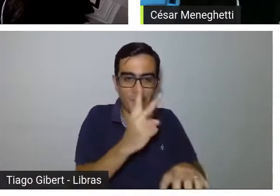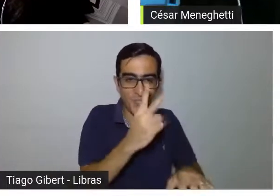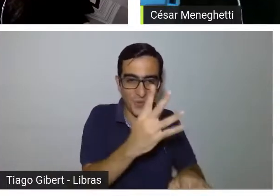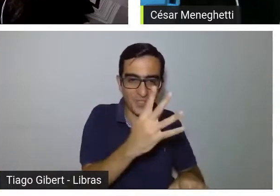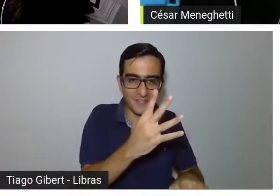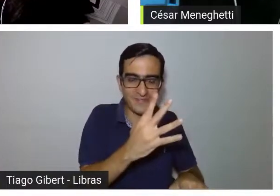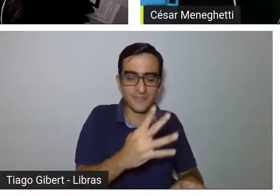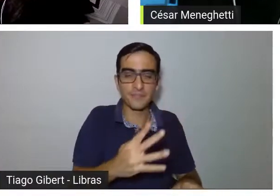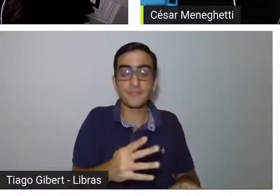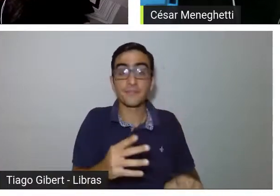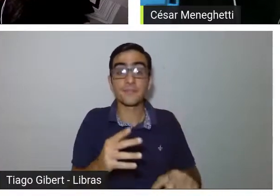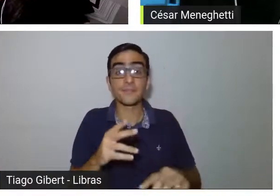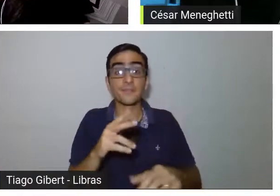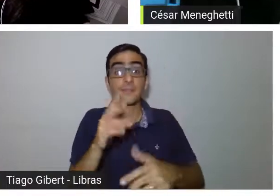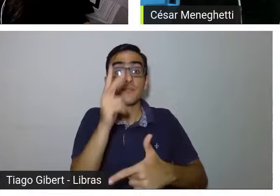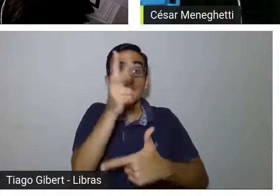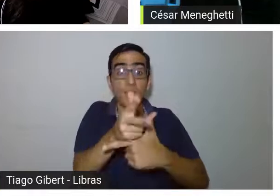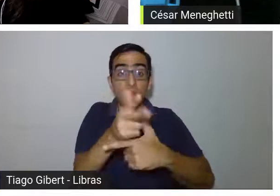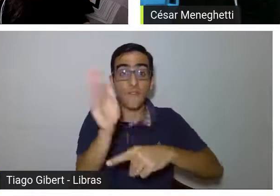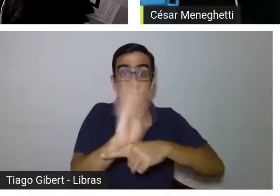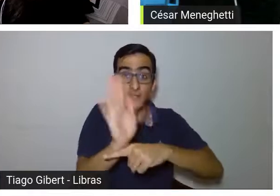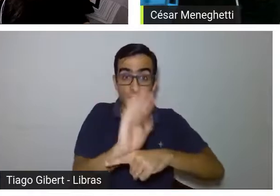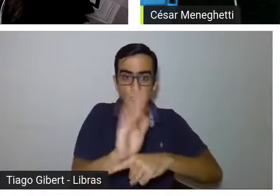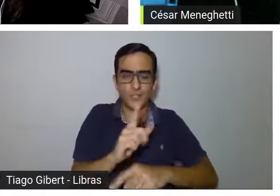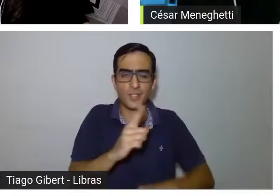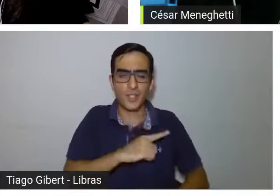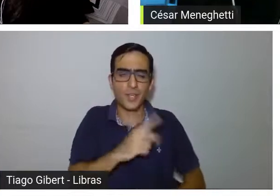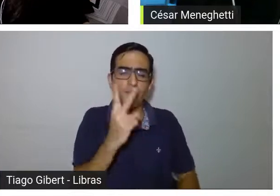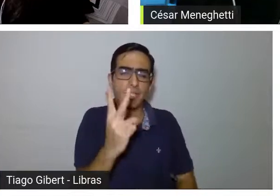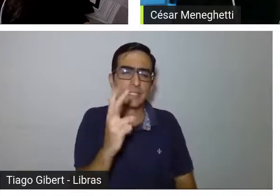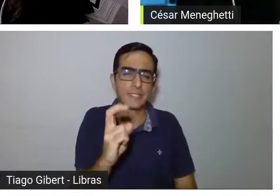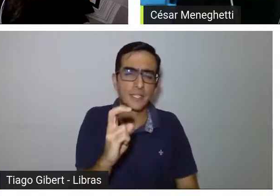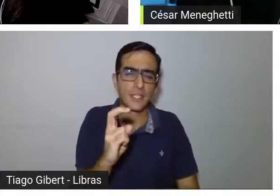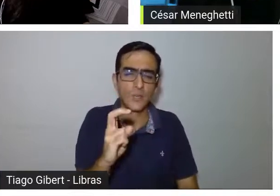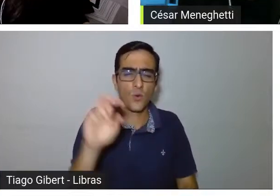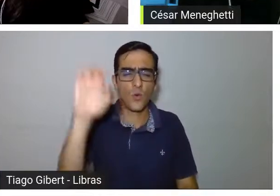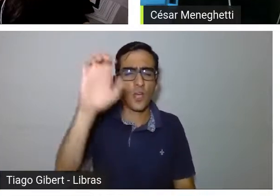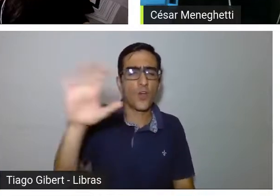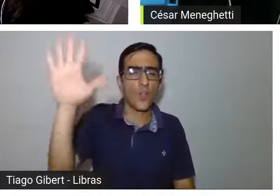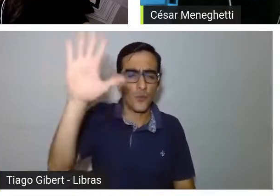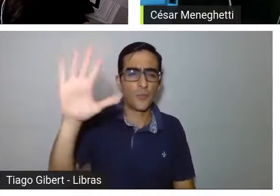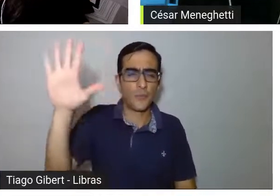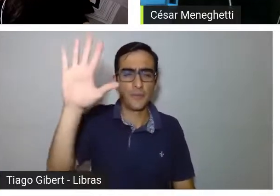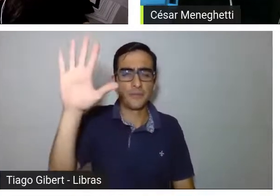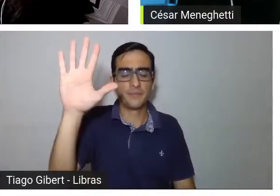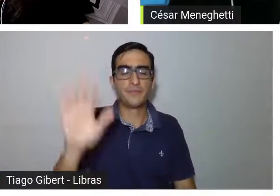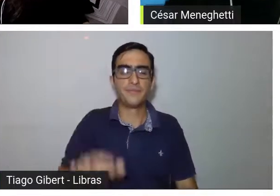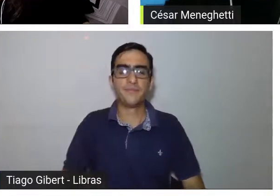e no vídeo, na Europa é 25, né? Então, tem até